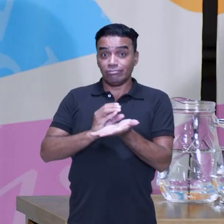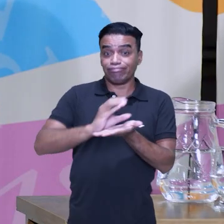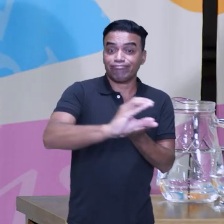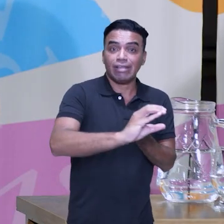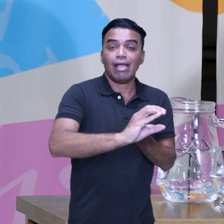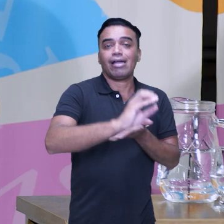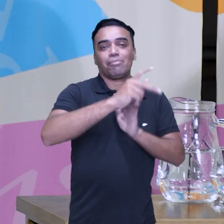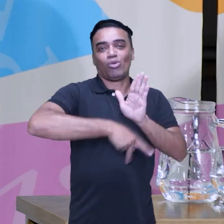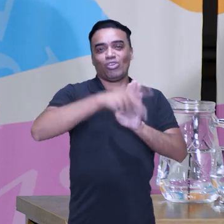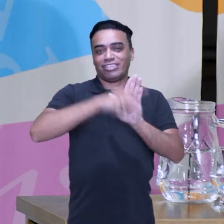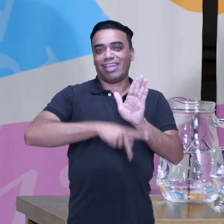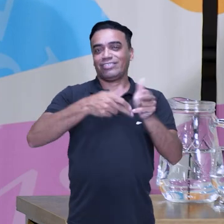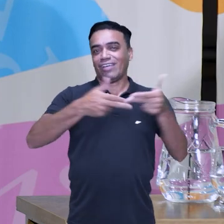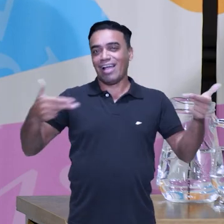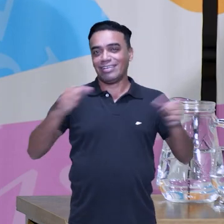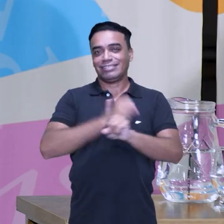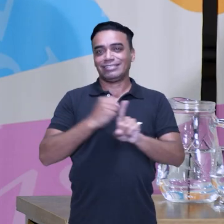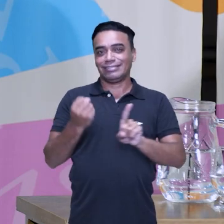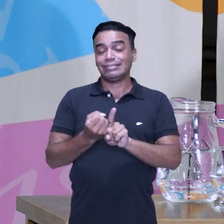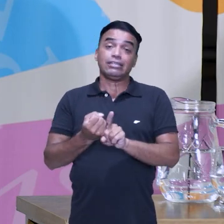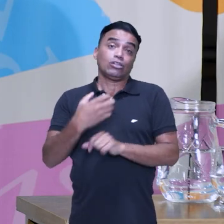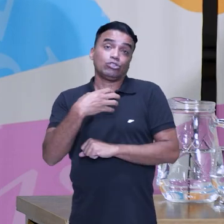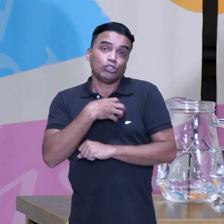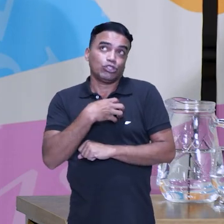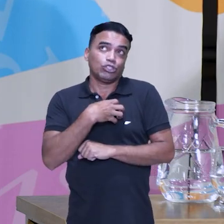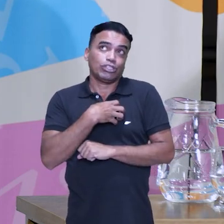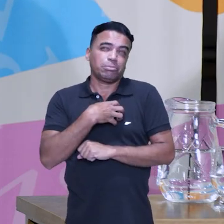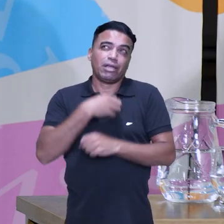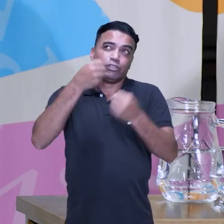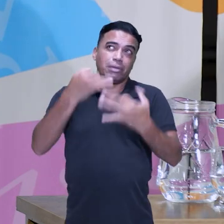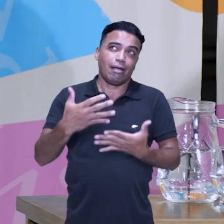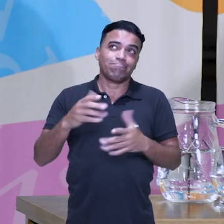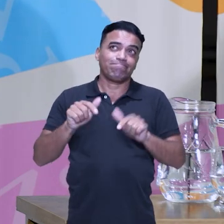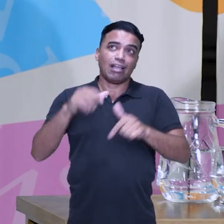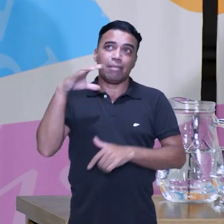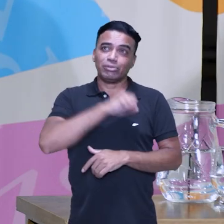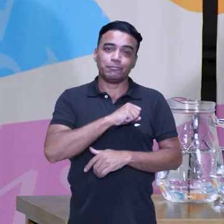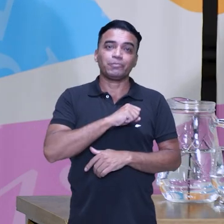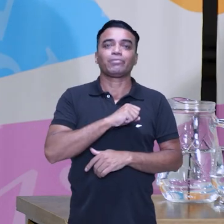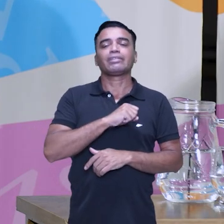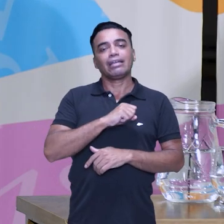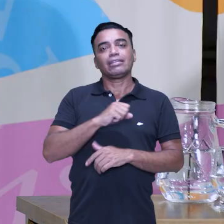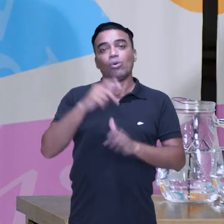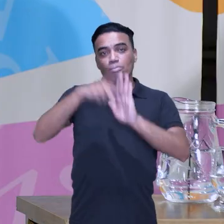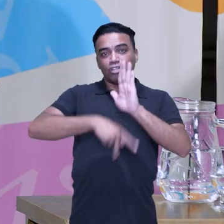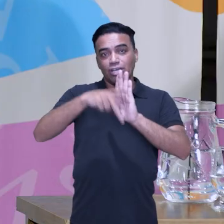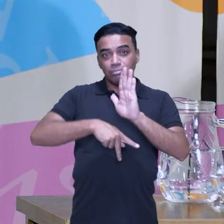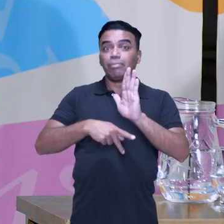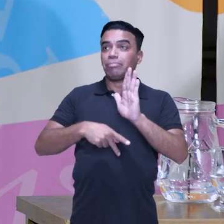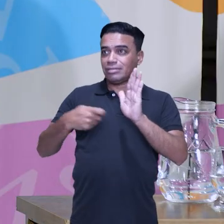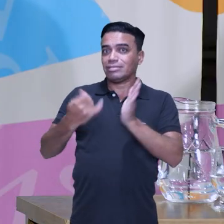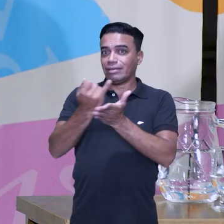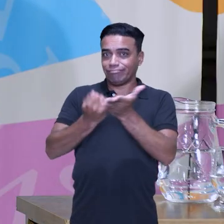esses projetos. De forma, assim, para explicar de forma prática, os projetos eles devem ser